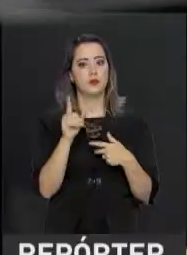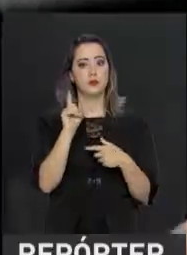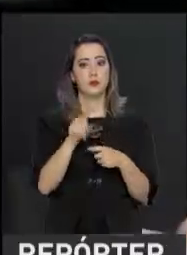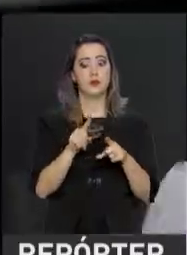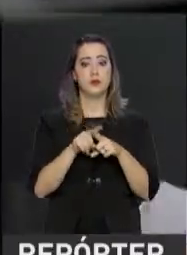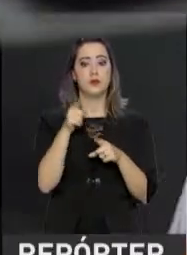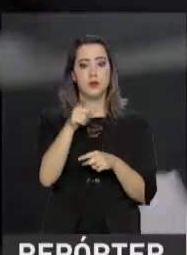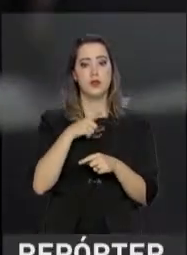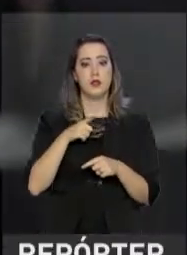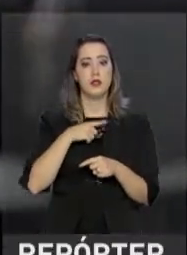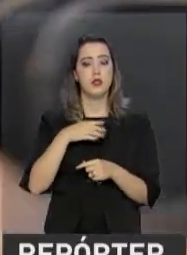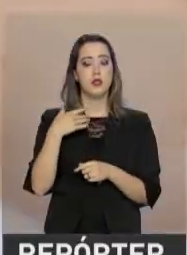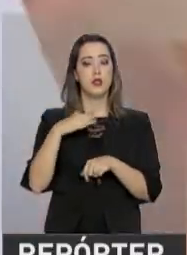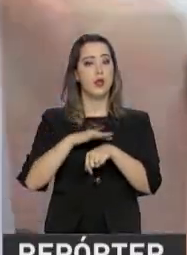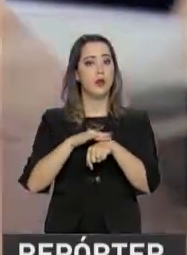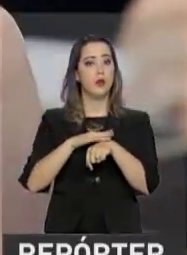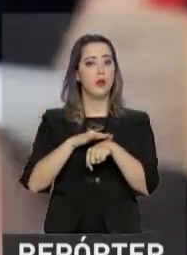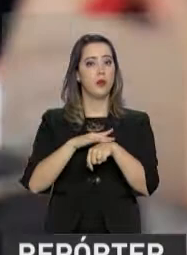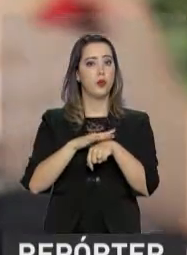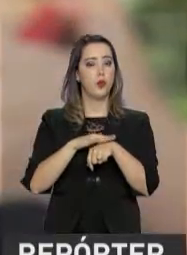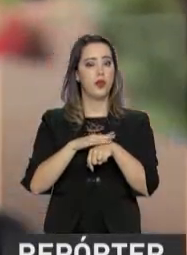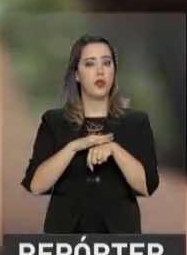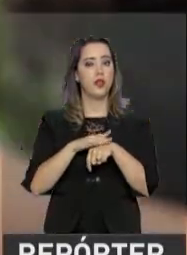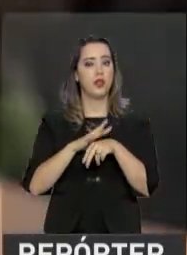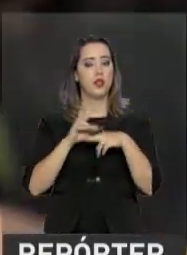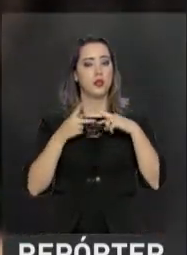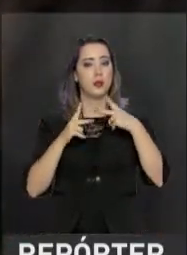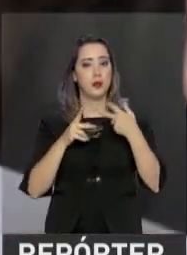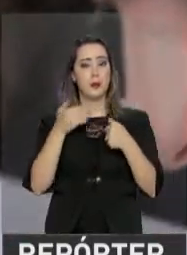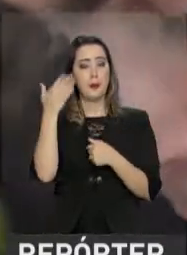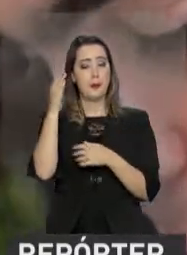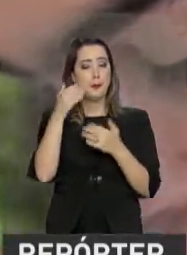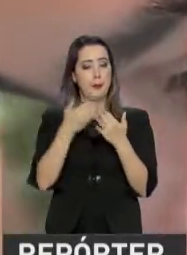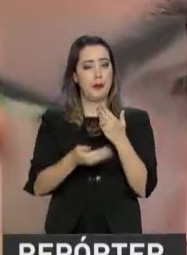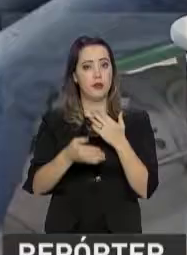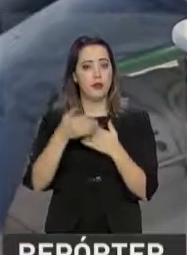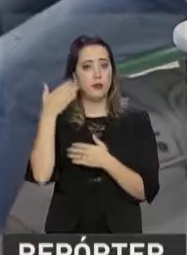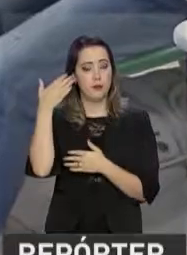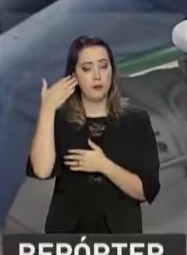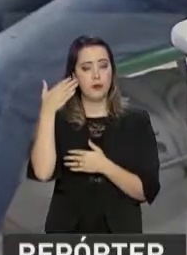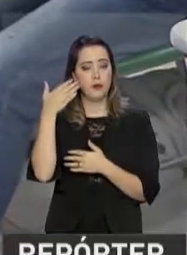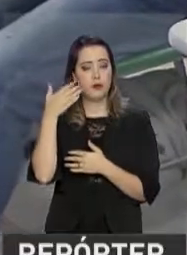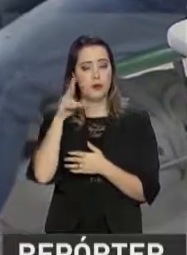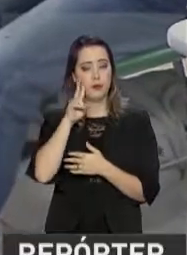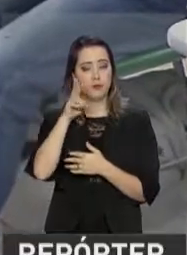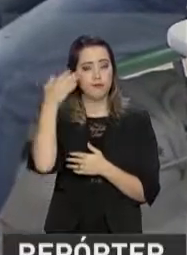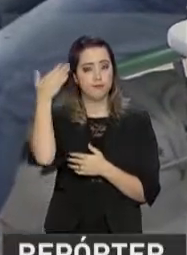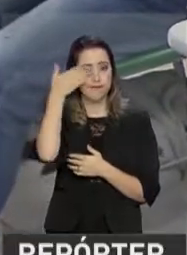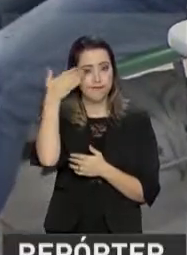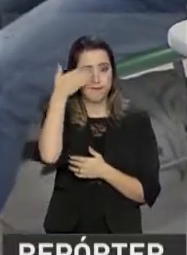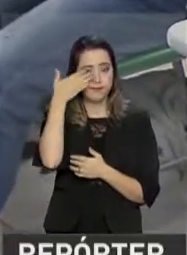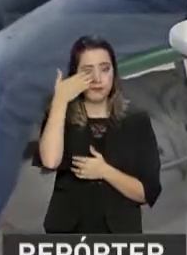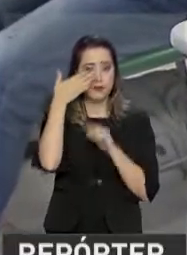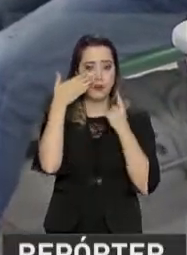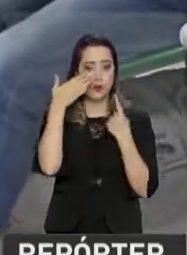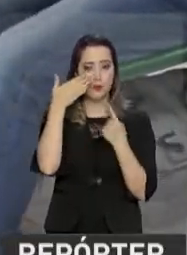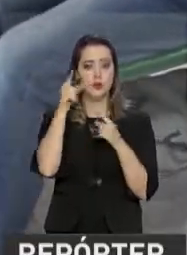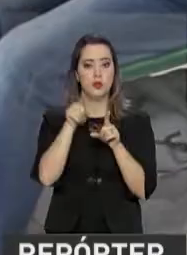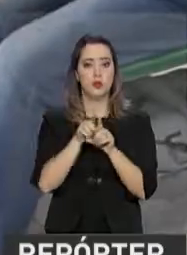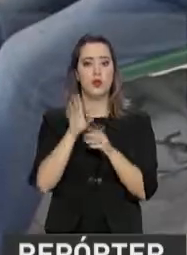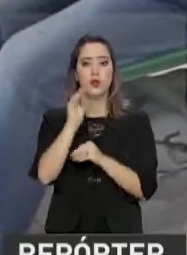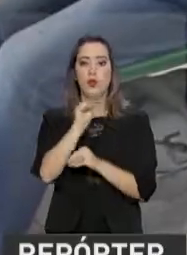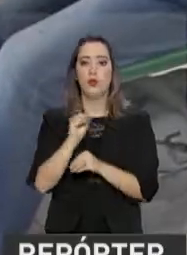ele tem uma doença degenerativa e perdeu a visão de um dos olhos na escola onde estuda possui um atendimento